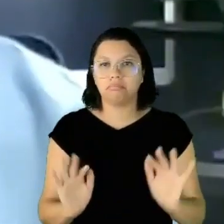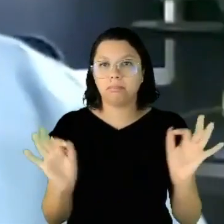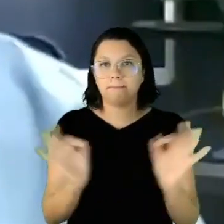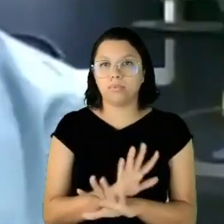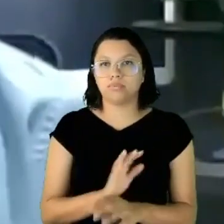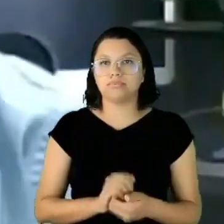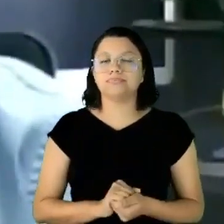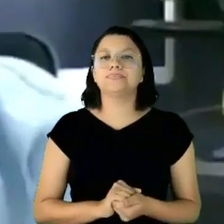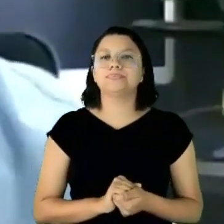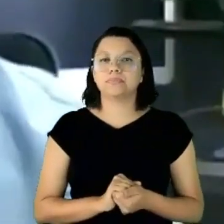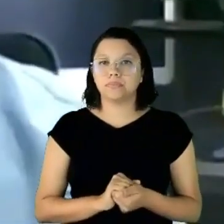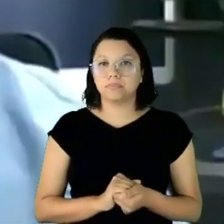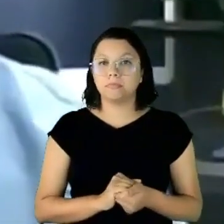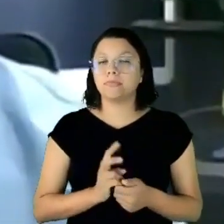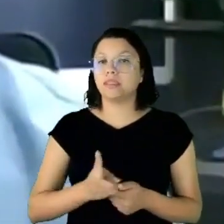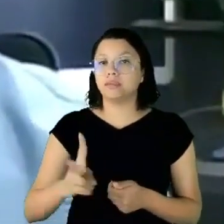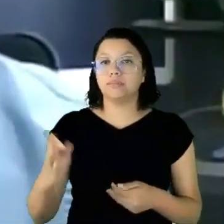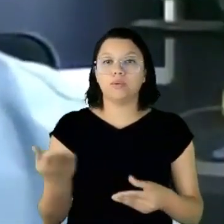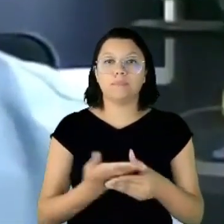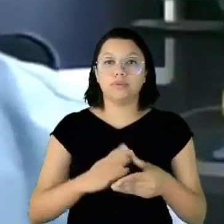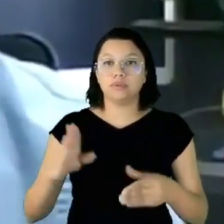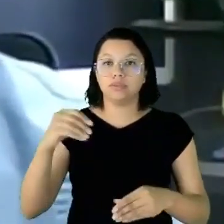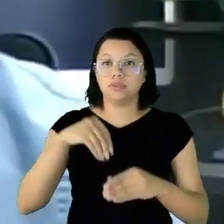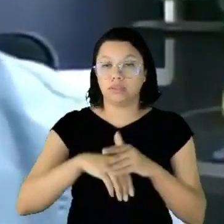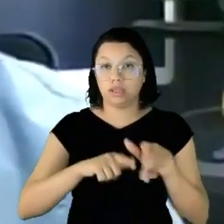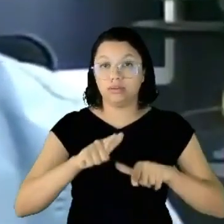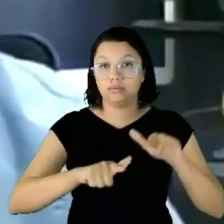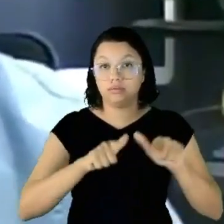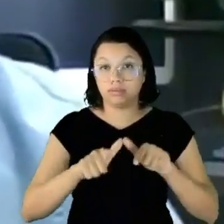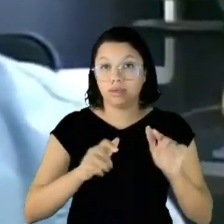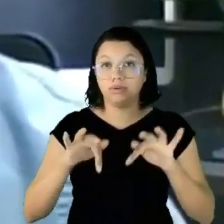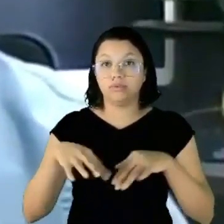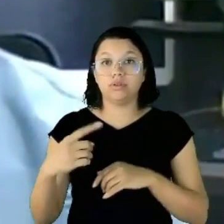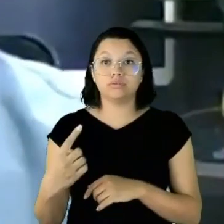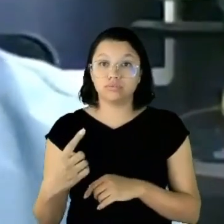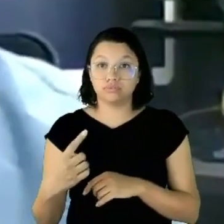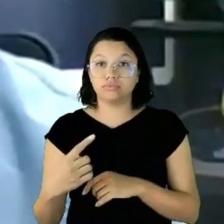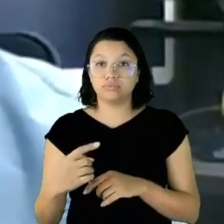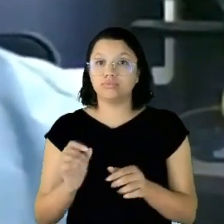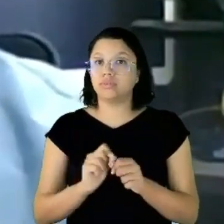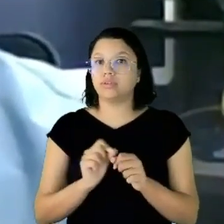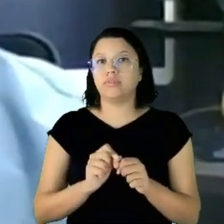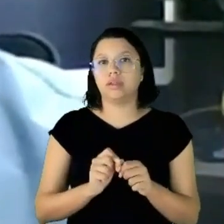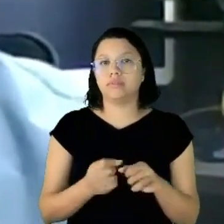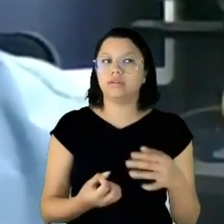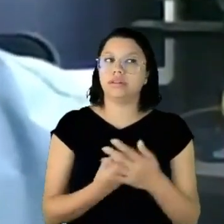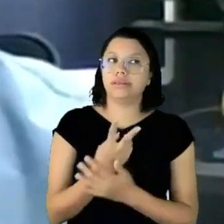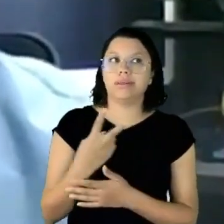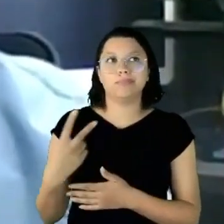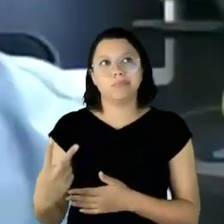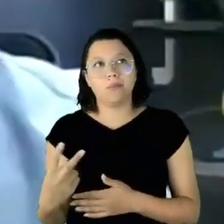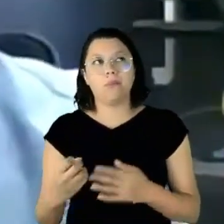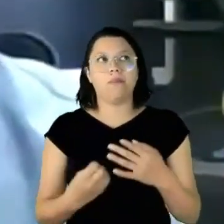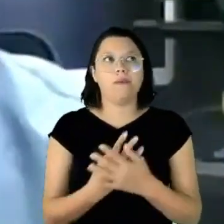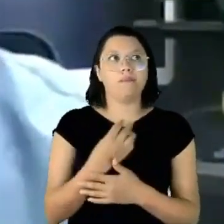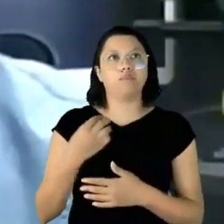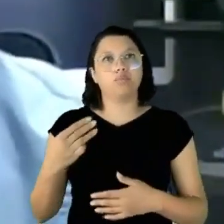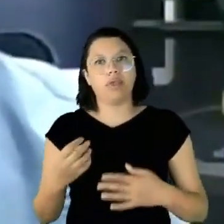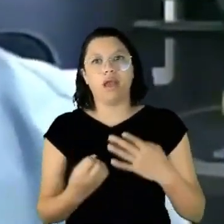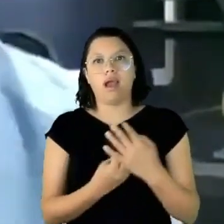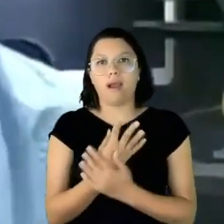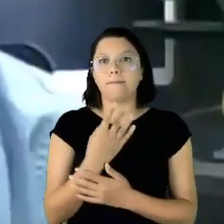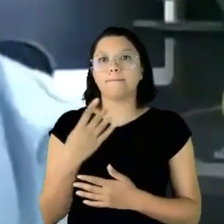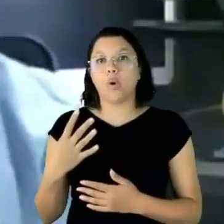toda vez que o processo entrar na tarefa que tenha final 1 aquela etiqueta vai e assim você tem que criar uma para o 2 para o 3 para